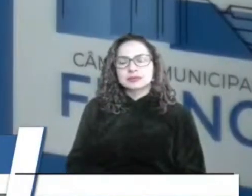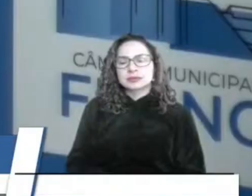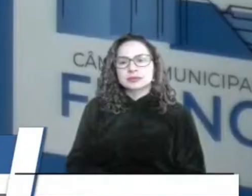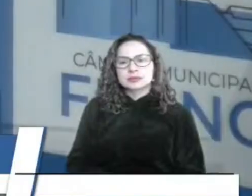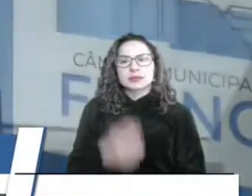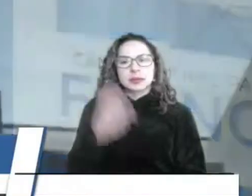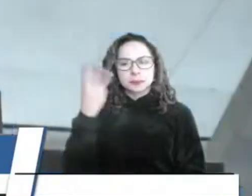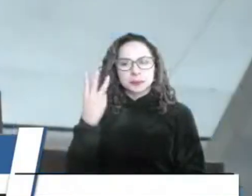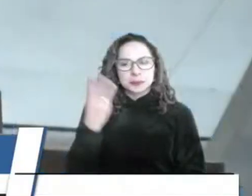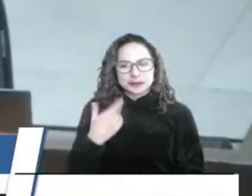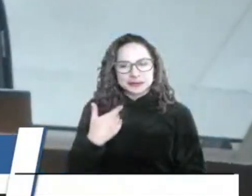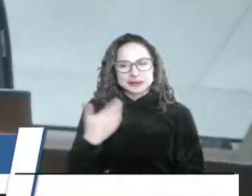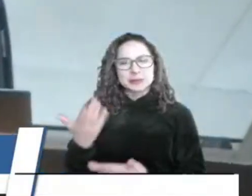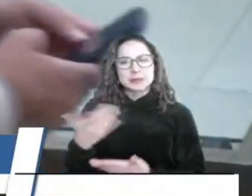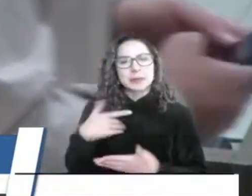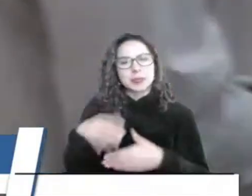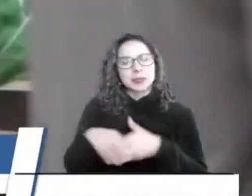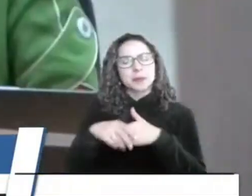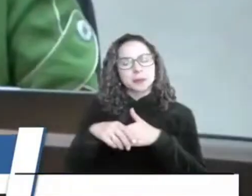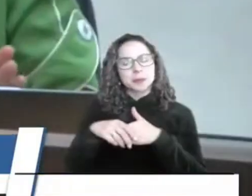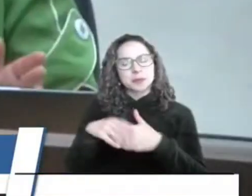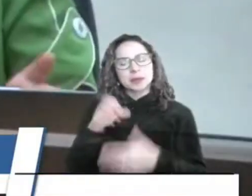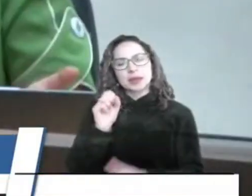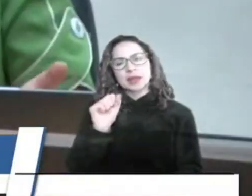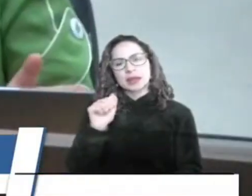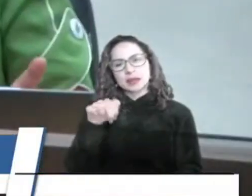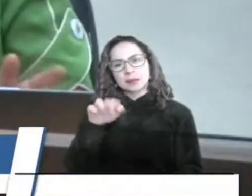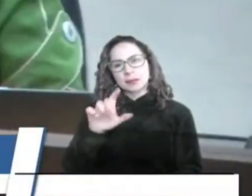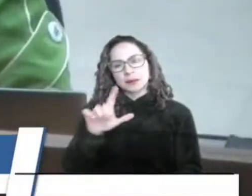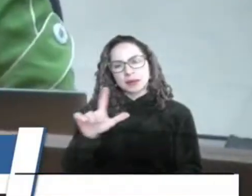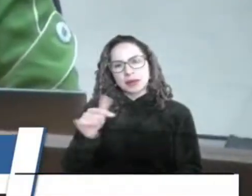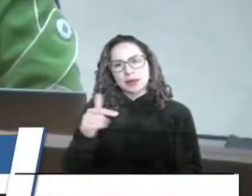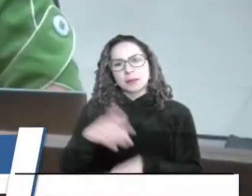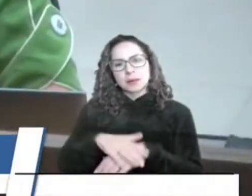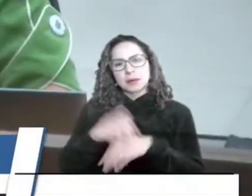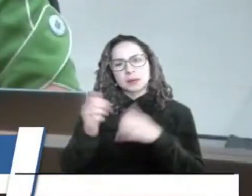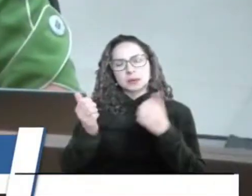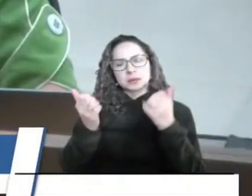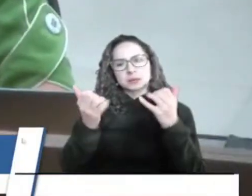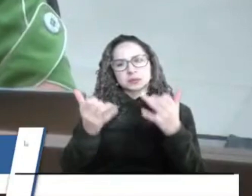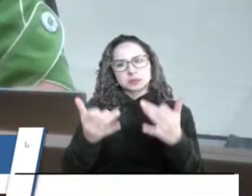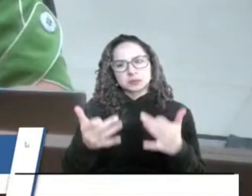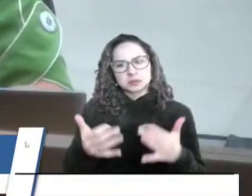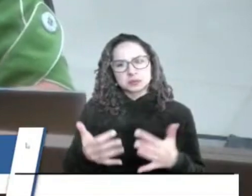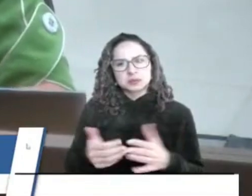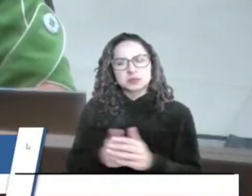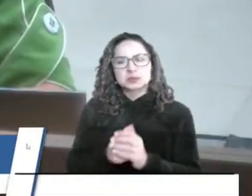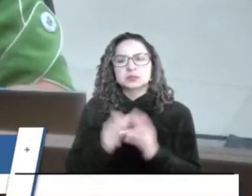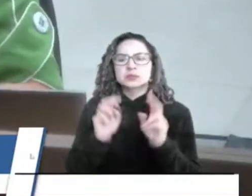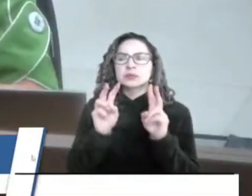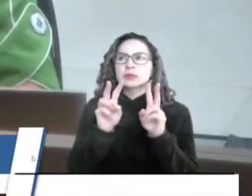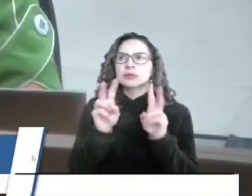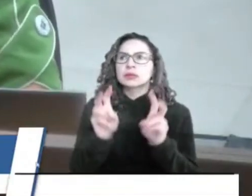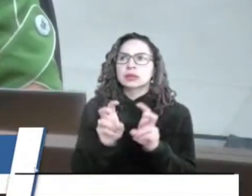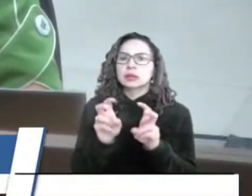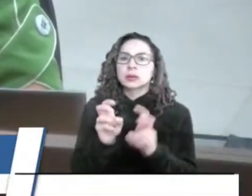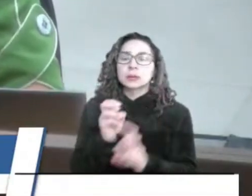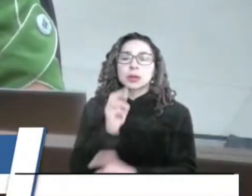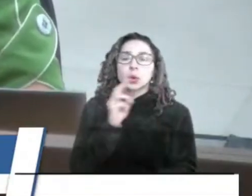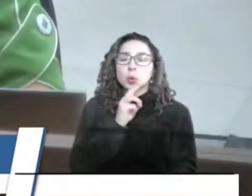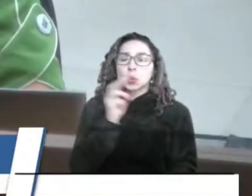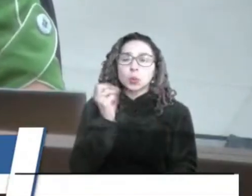Quero cumprimentá-lo, Samuel, por essa fala em relação à